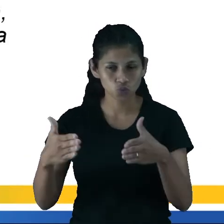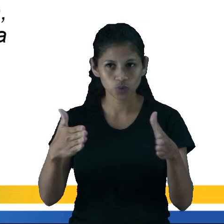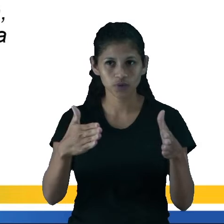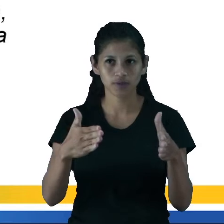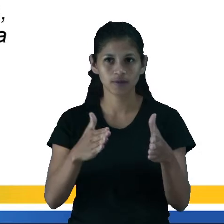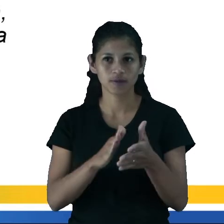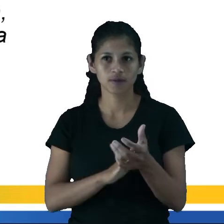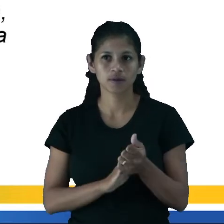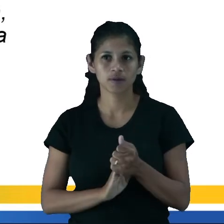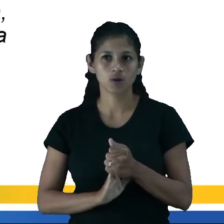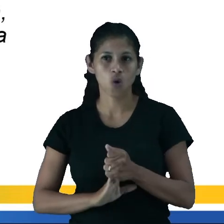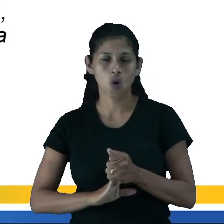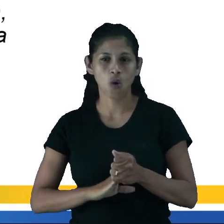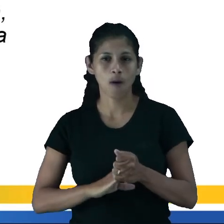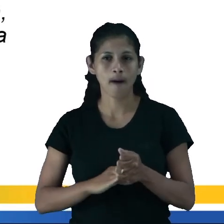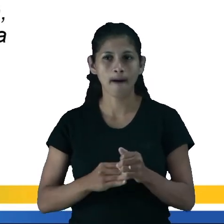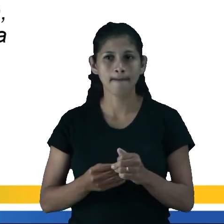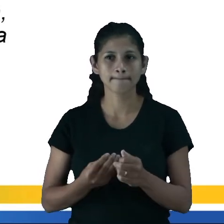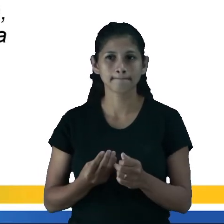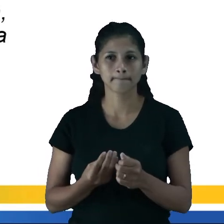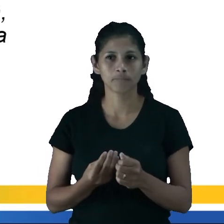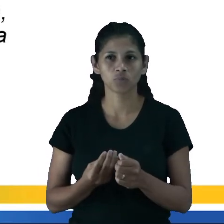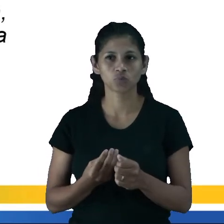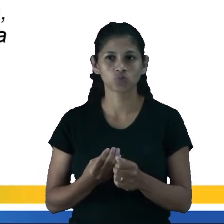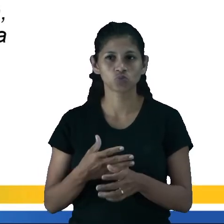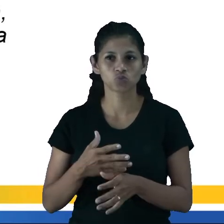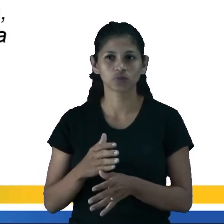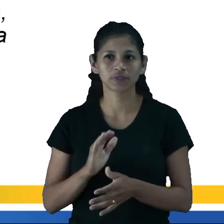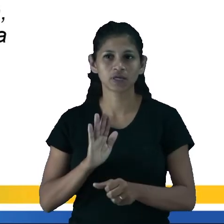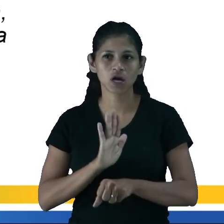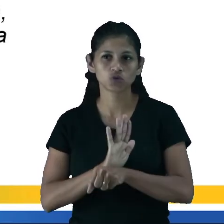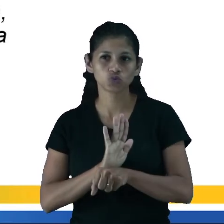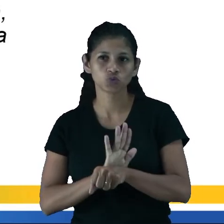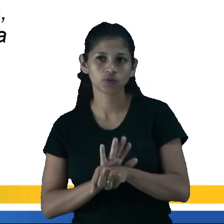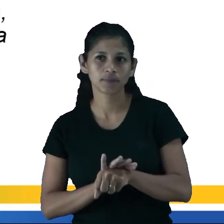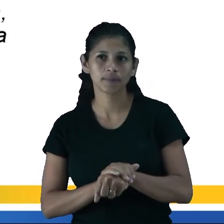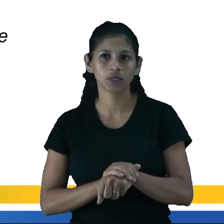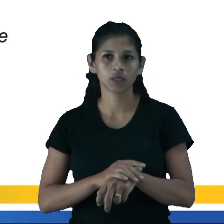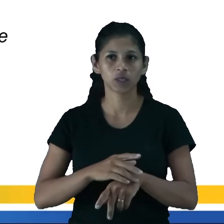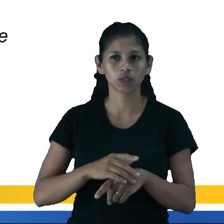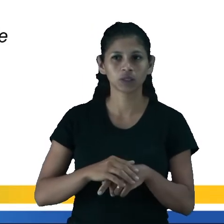atmosféricas e promovendo a eficiência e o consumo de combustíveis.